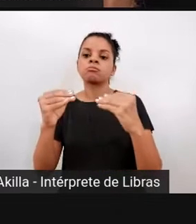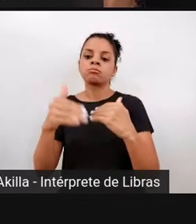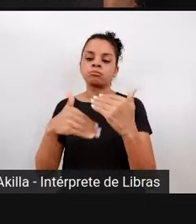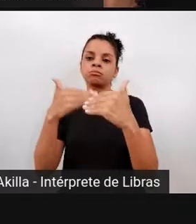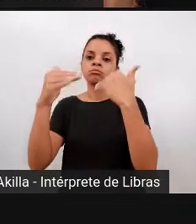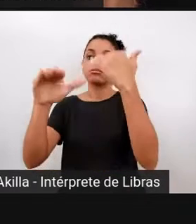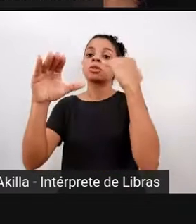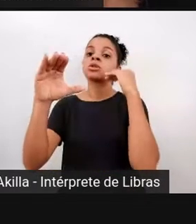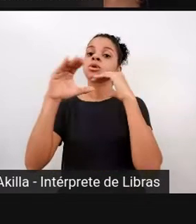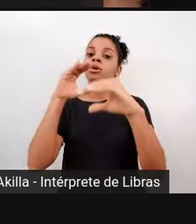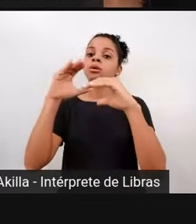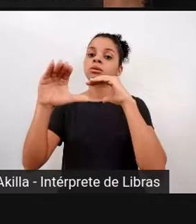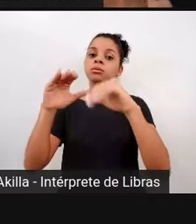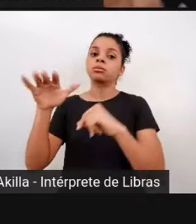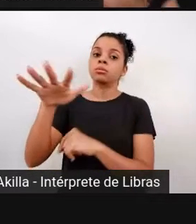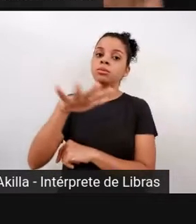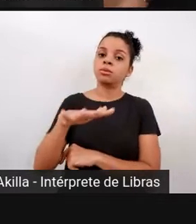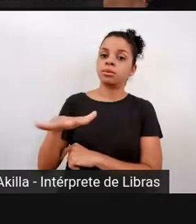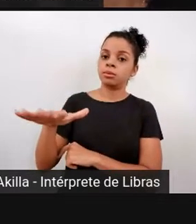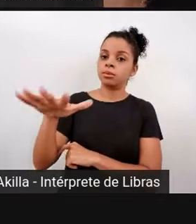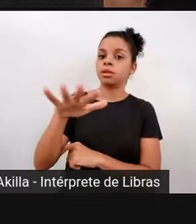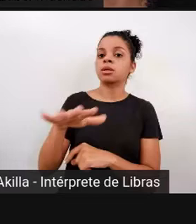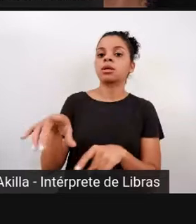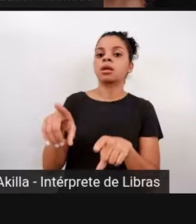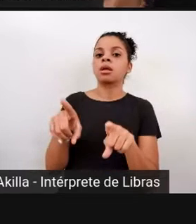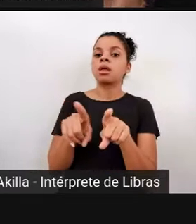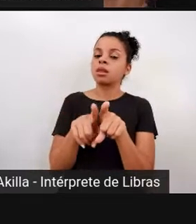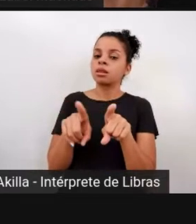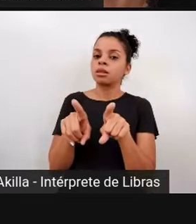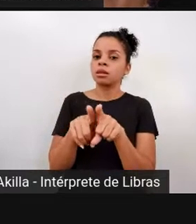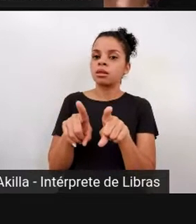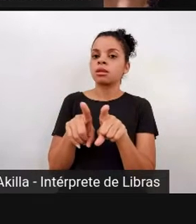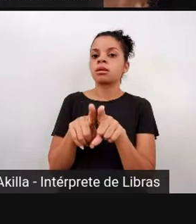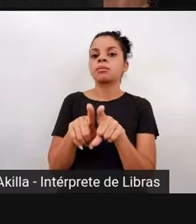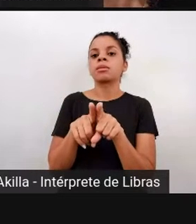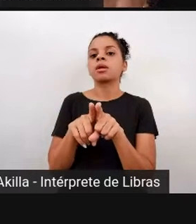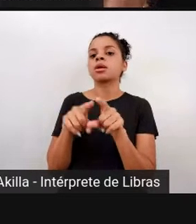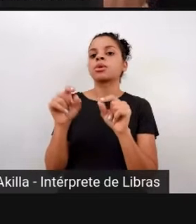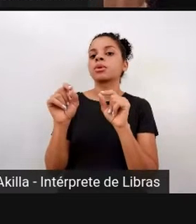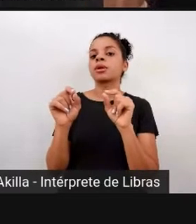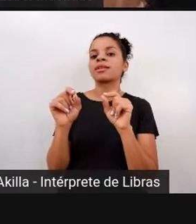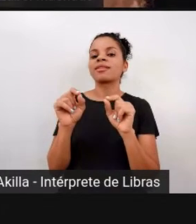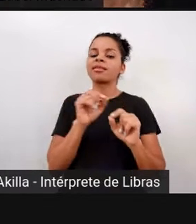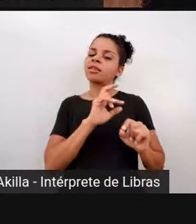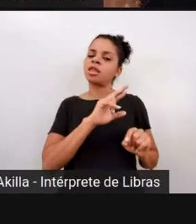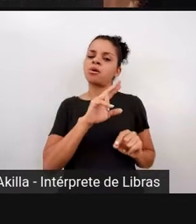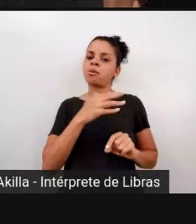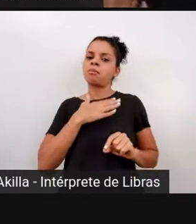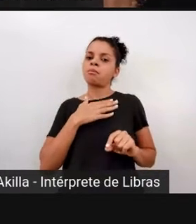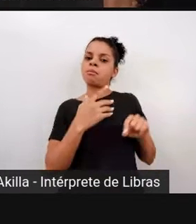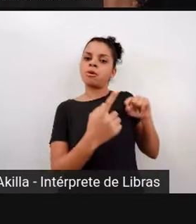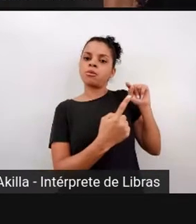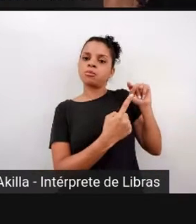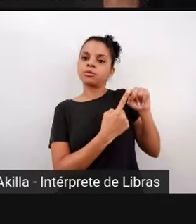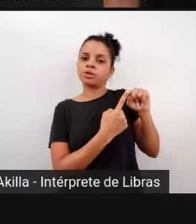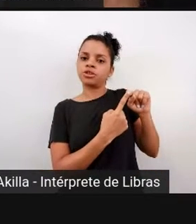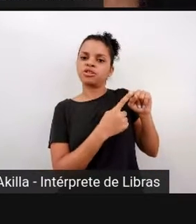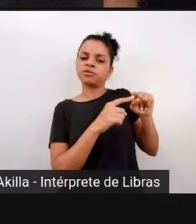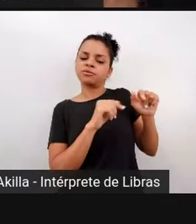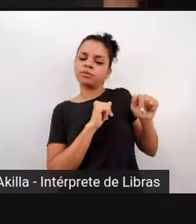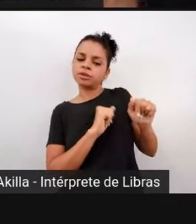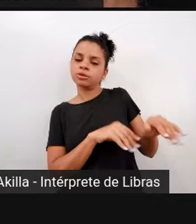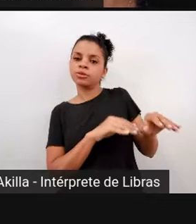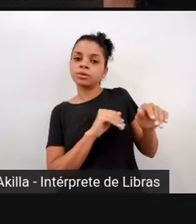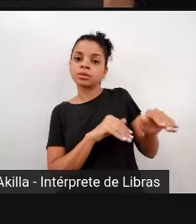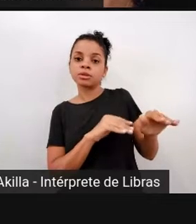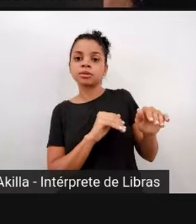comunicação pública, e também perpassando, embora não seja o objeto do meu estudo, a área de educação legislativa,